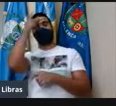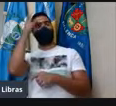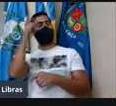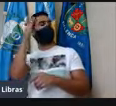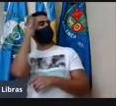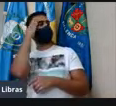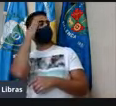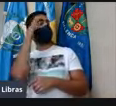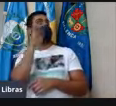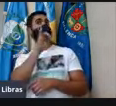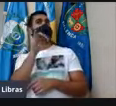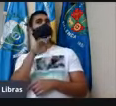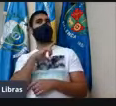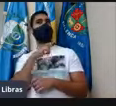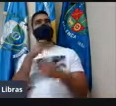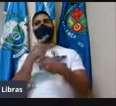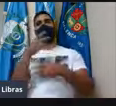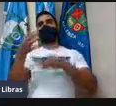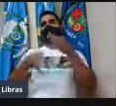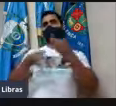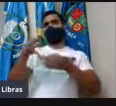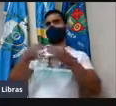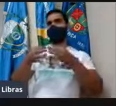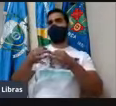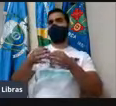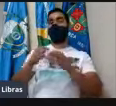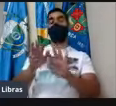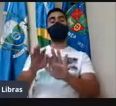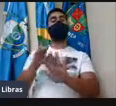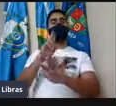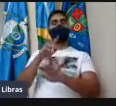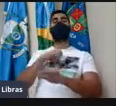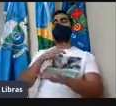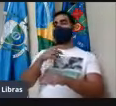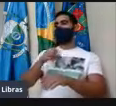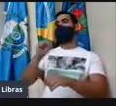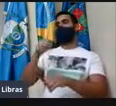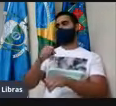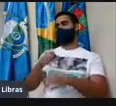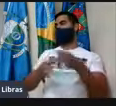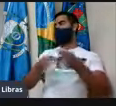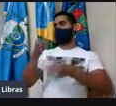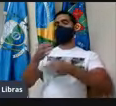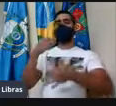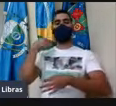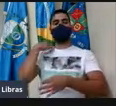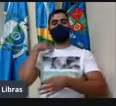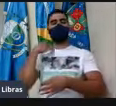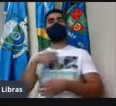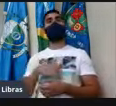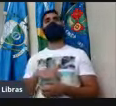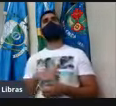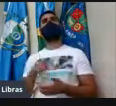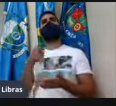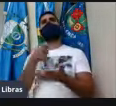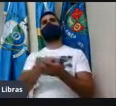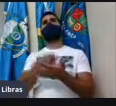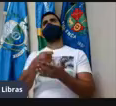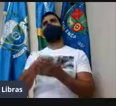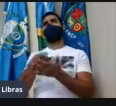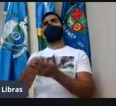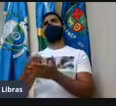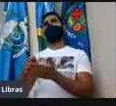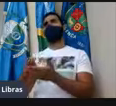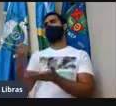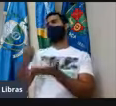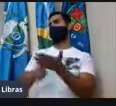dizer se tem processo judicial? Não, tem processo judicial. Ah, sim. E que a gente está pagando sob